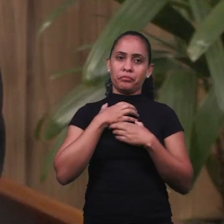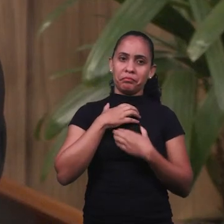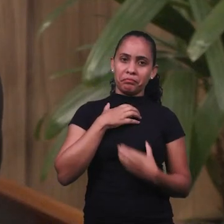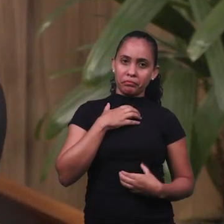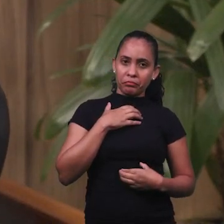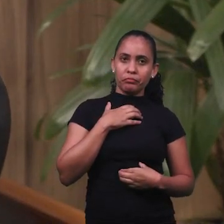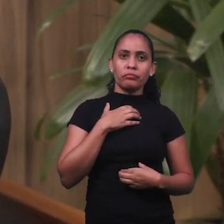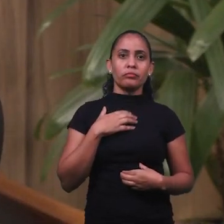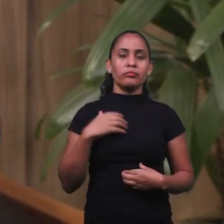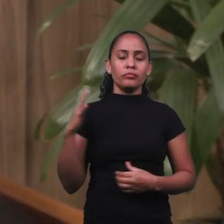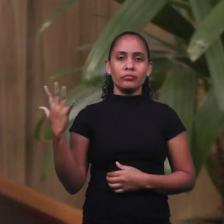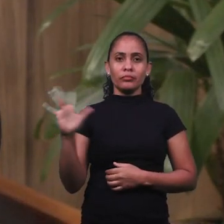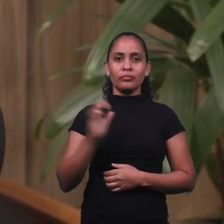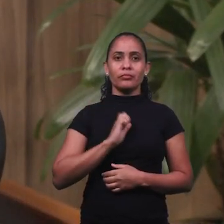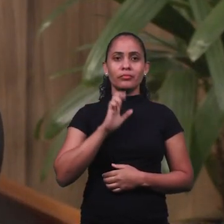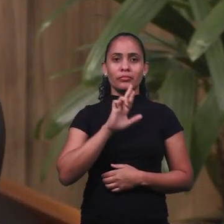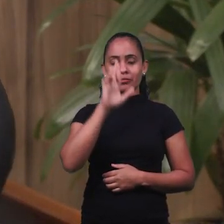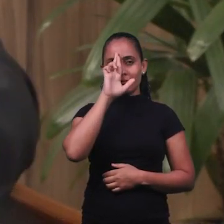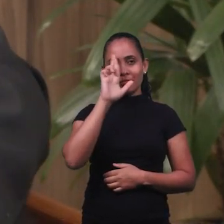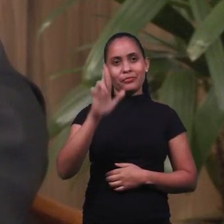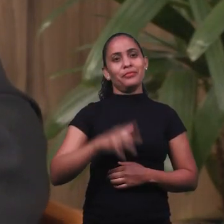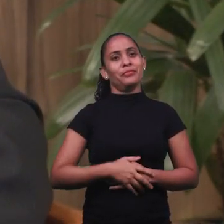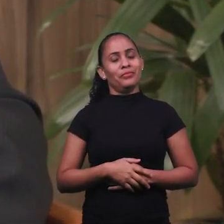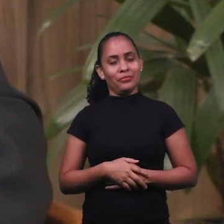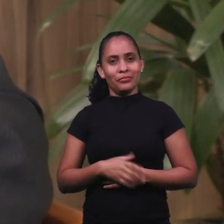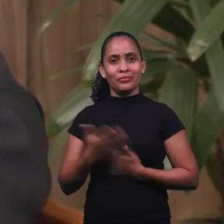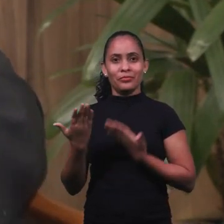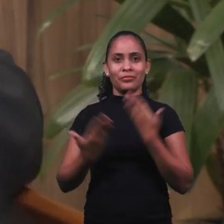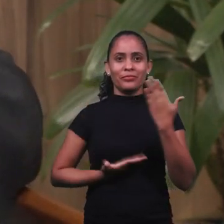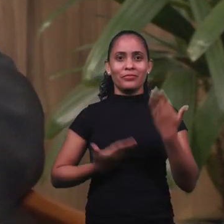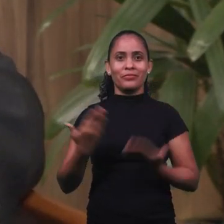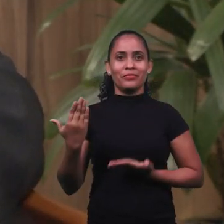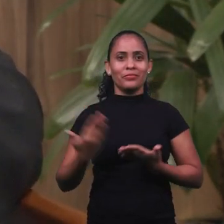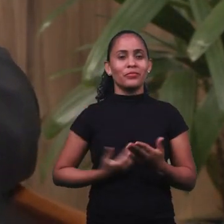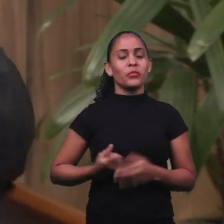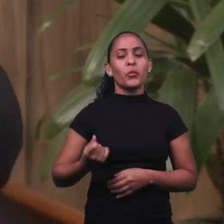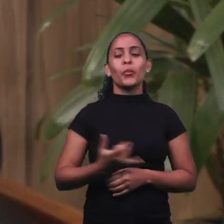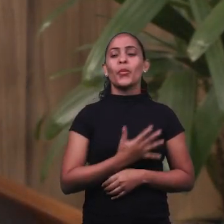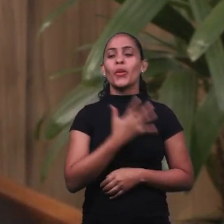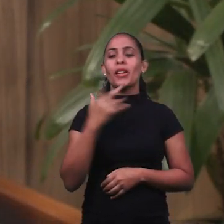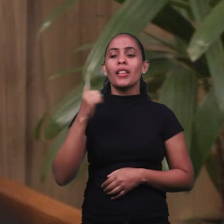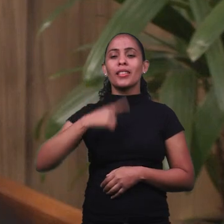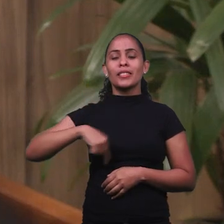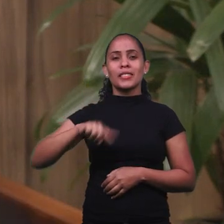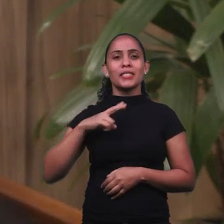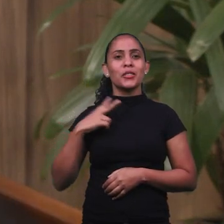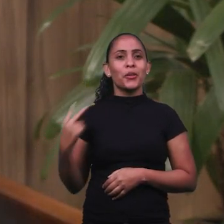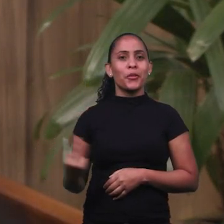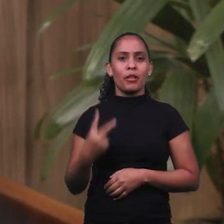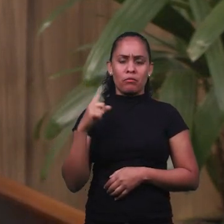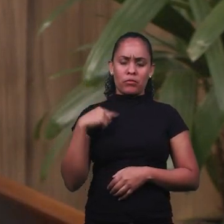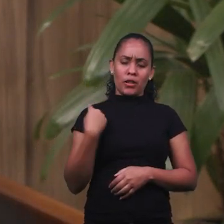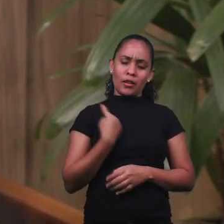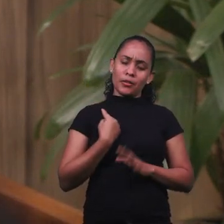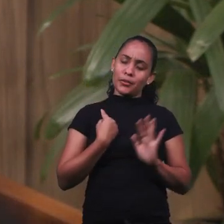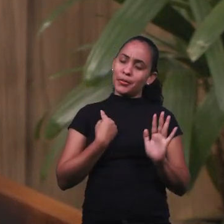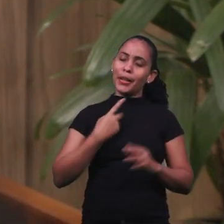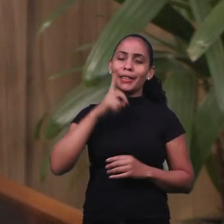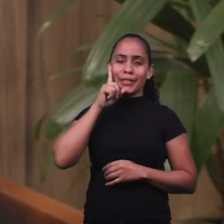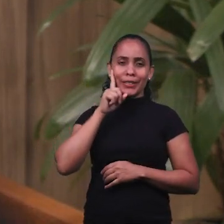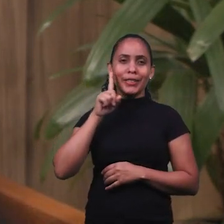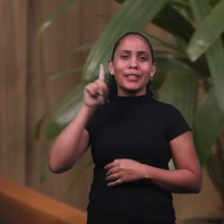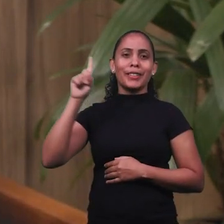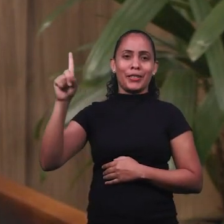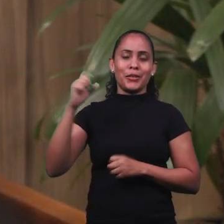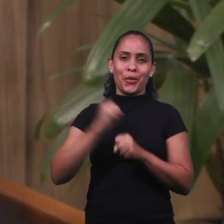obreiro. Louvado seja o Senhor, à disposição desses irmãos, o quanto eles são valiosos, não para nós, para Deus, porque